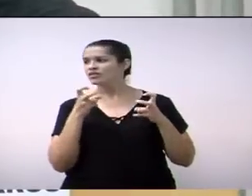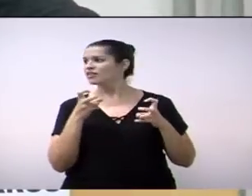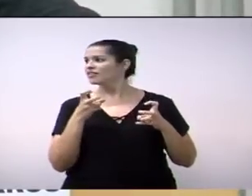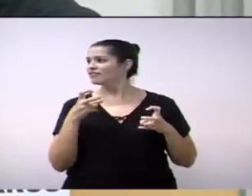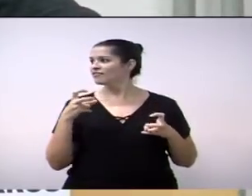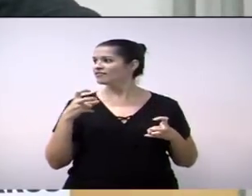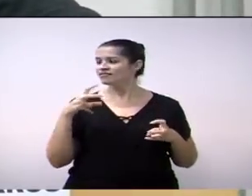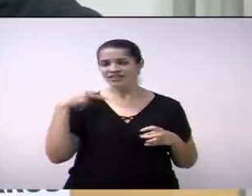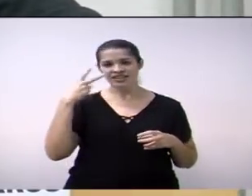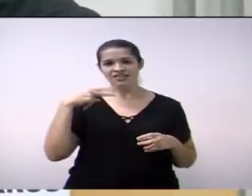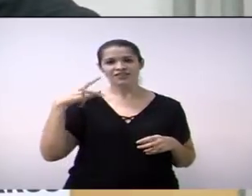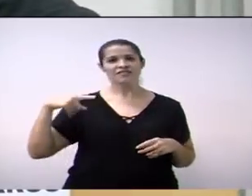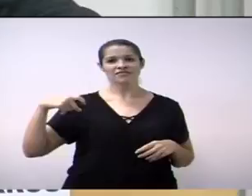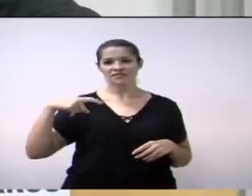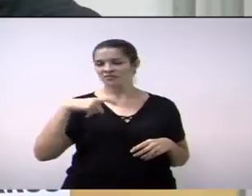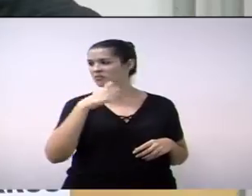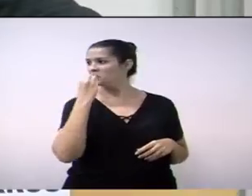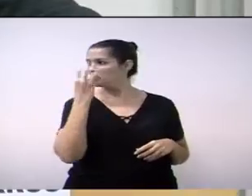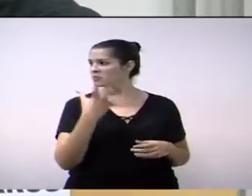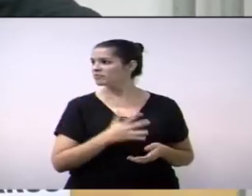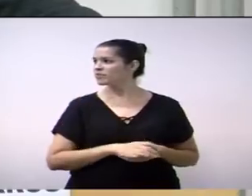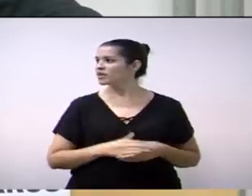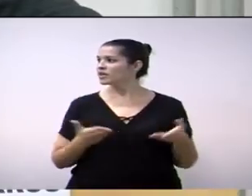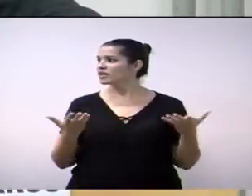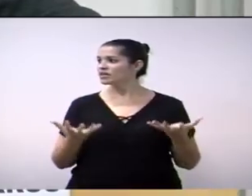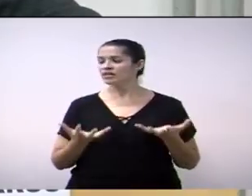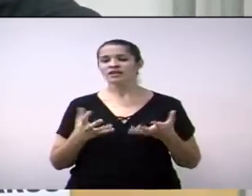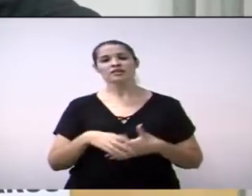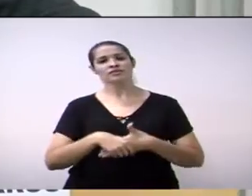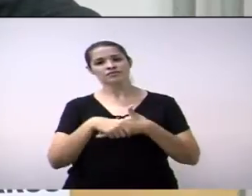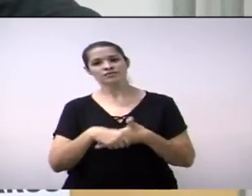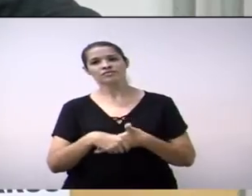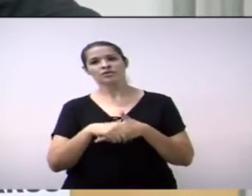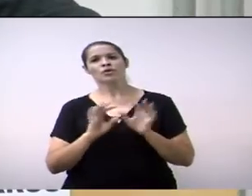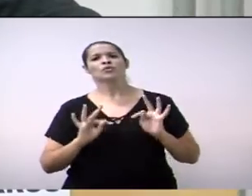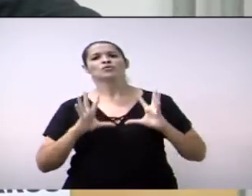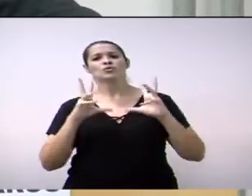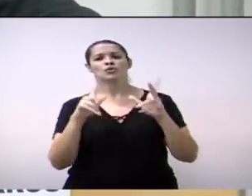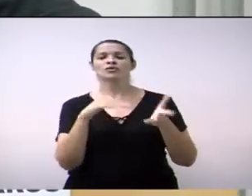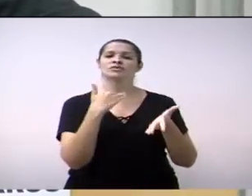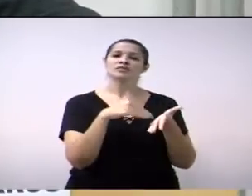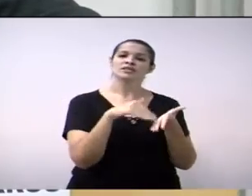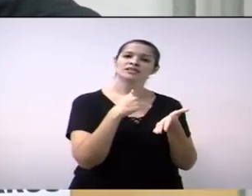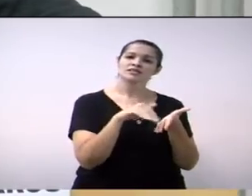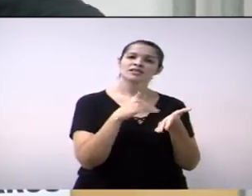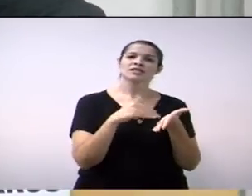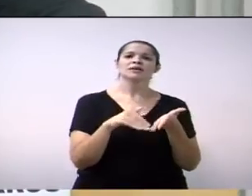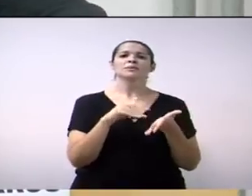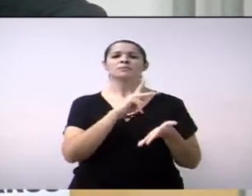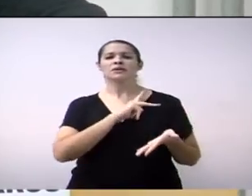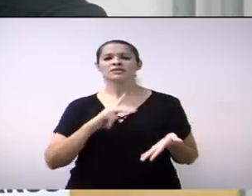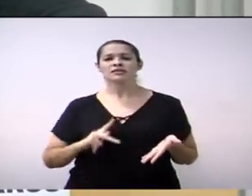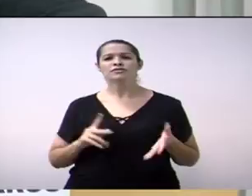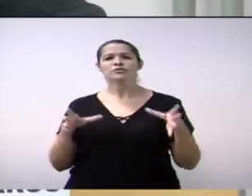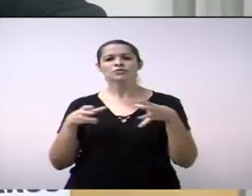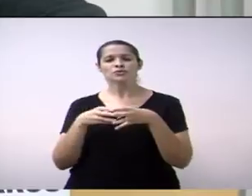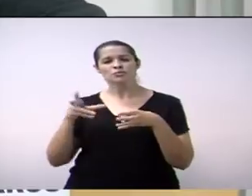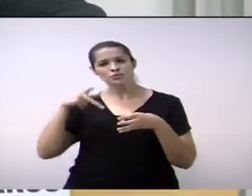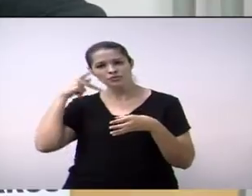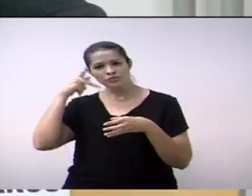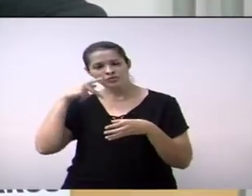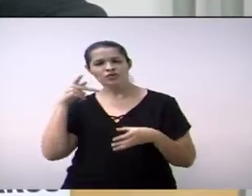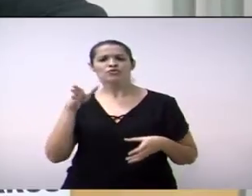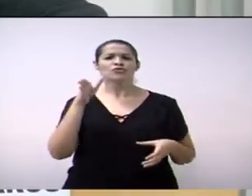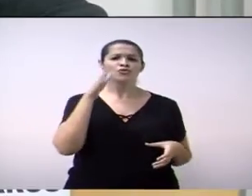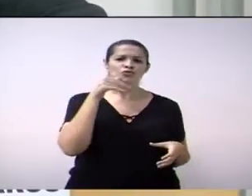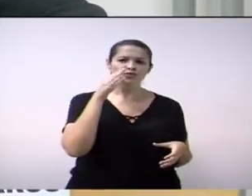Ramalho. Quero saudar e cumprimentar toda a população aqui presente, todos os secretários, presidente de partidos, funcionários